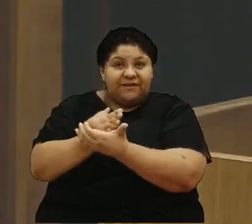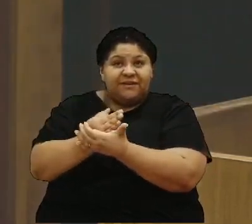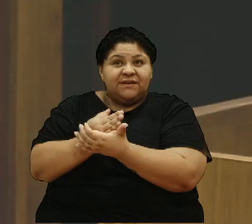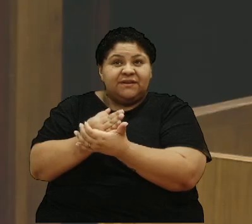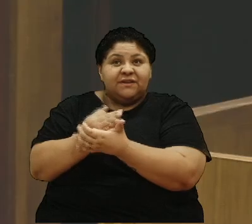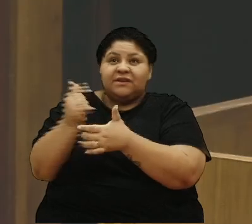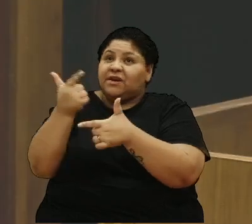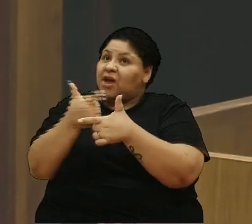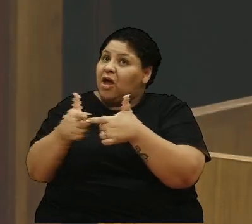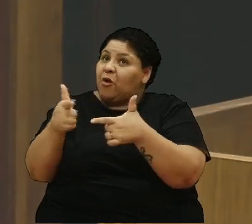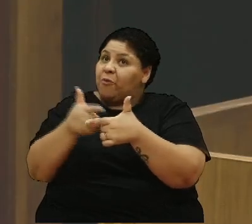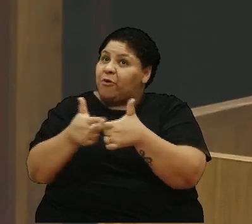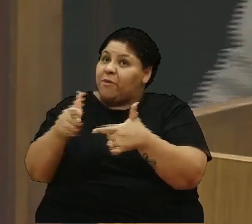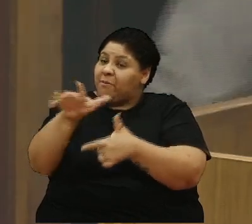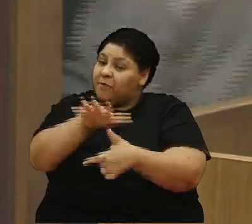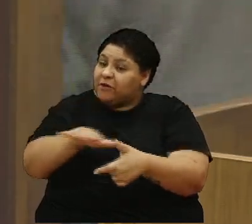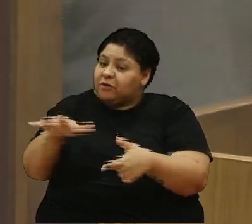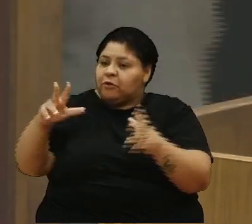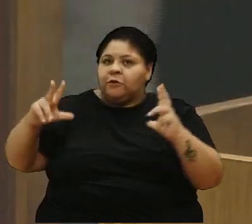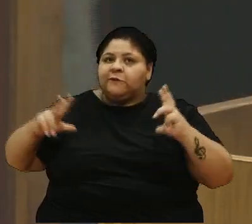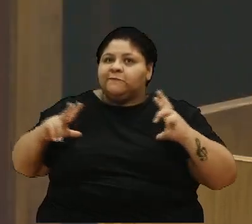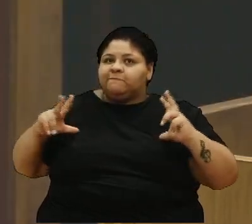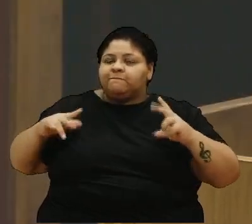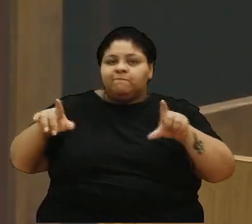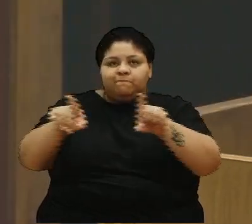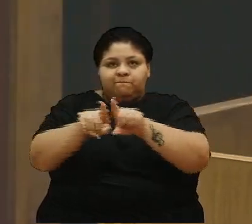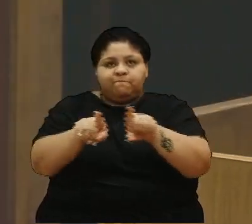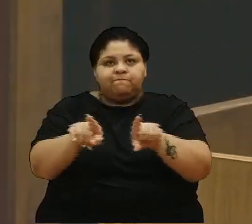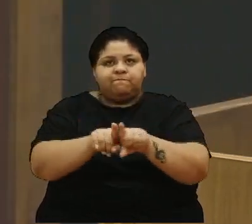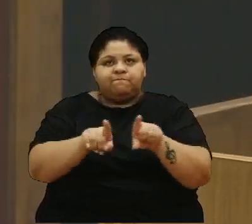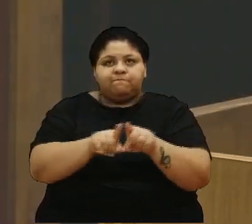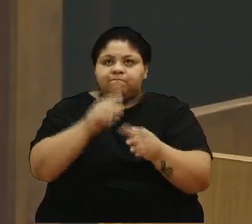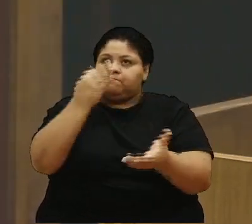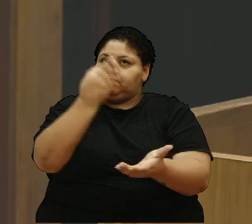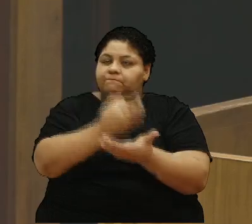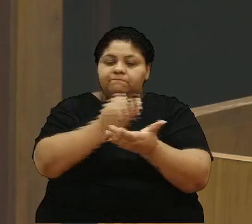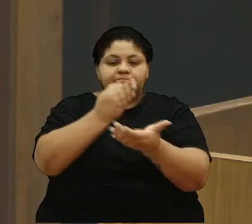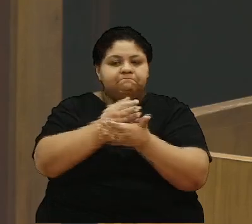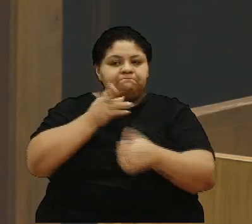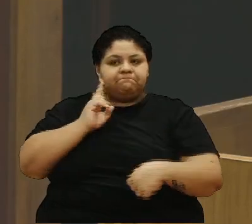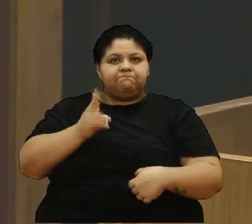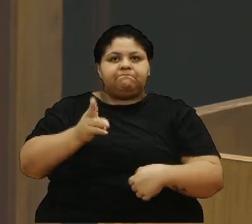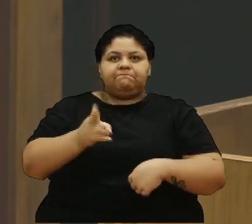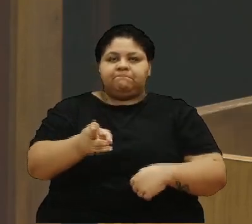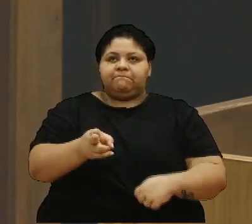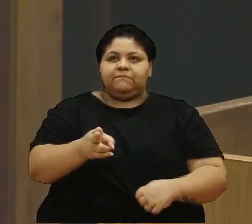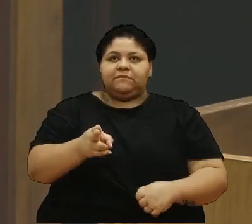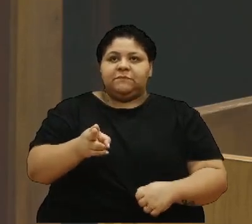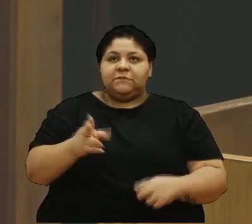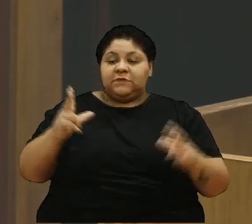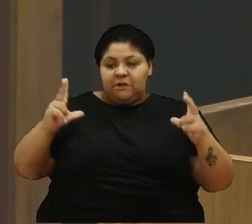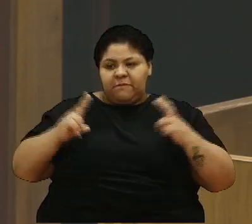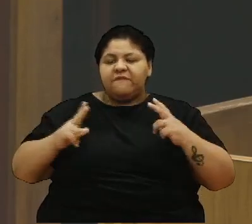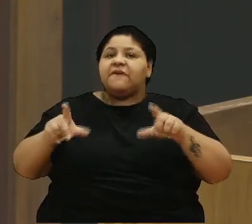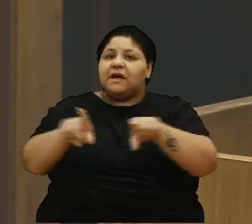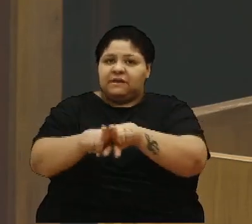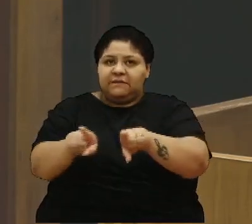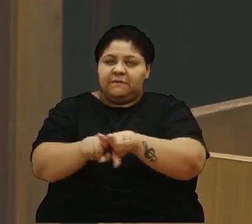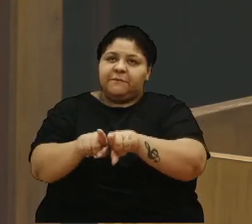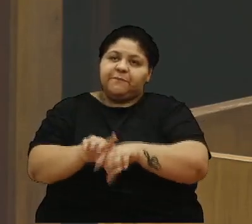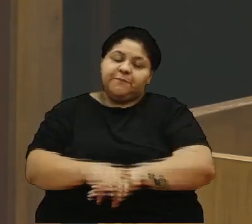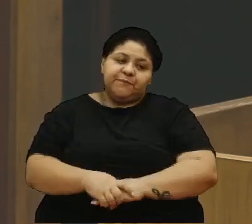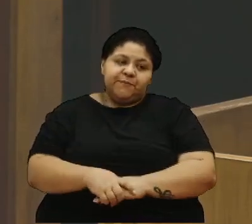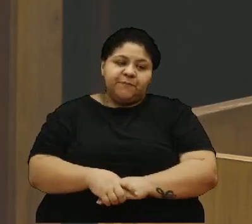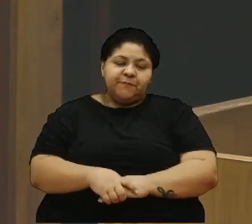problema da rede privada. As faltas são constantes na rede privada, inclusive.